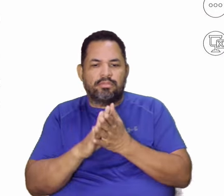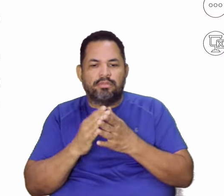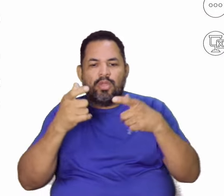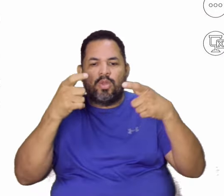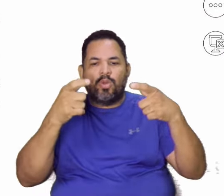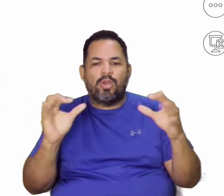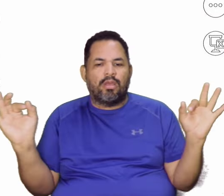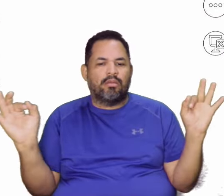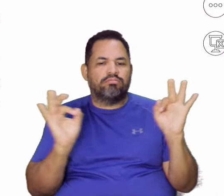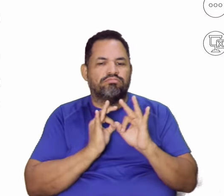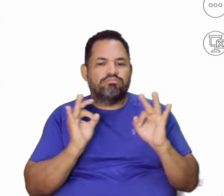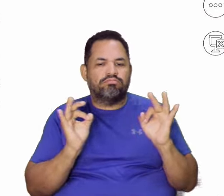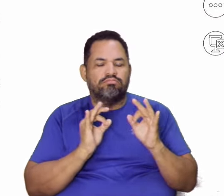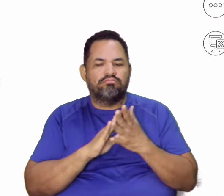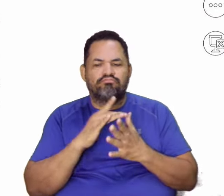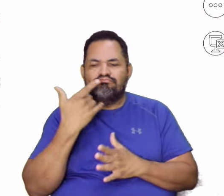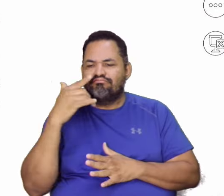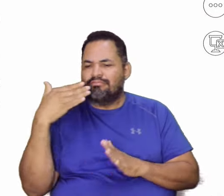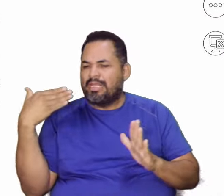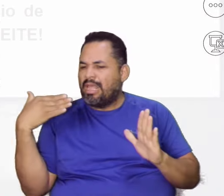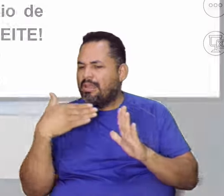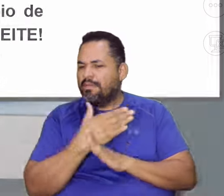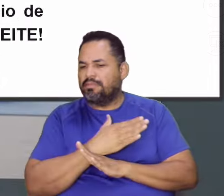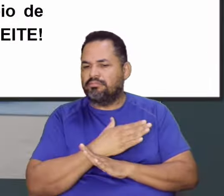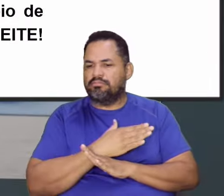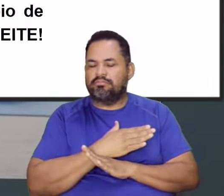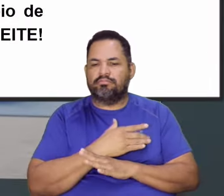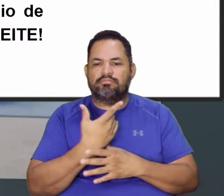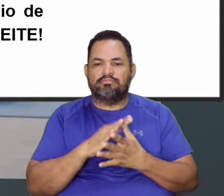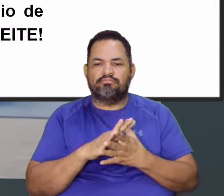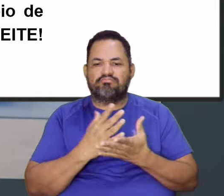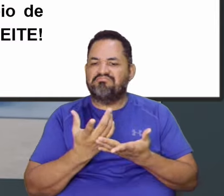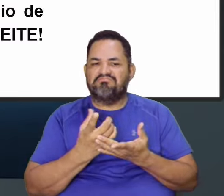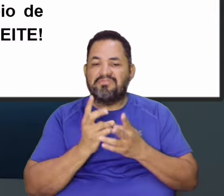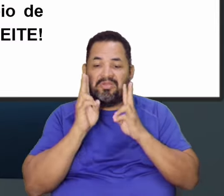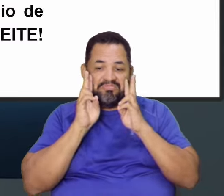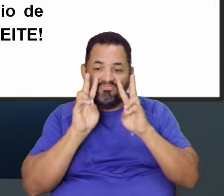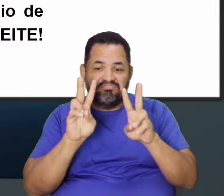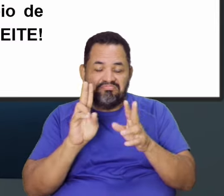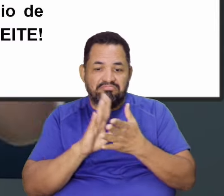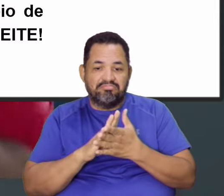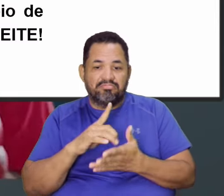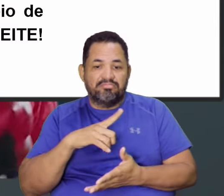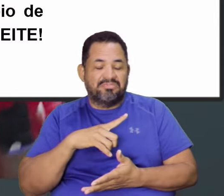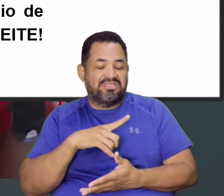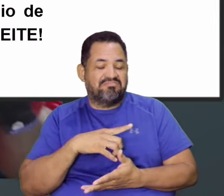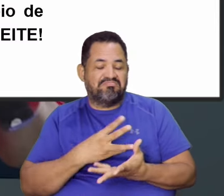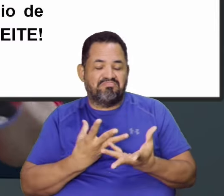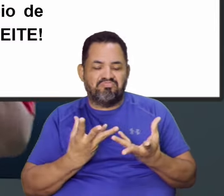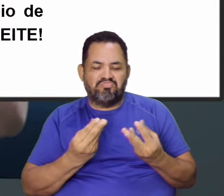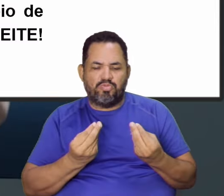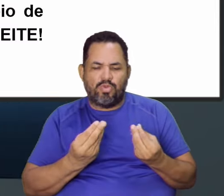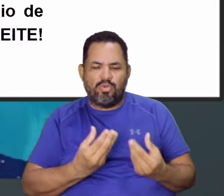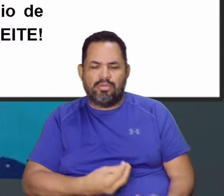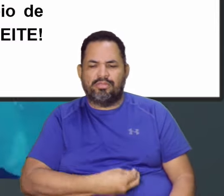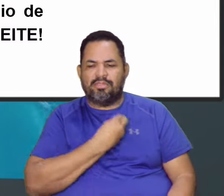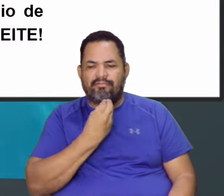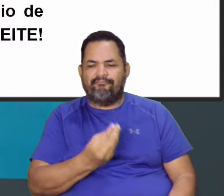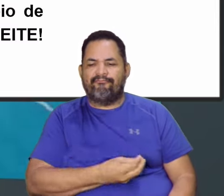ginásio perfeito ilimitado imprevisível e também cheio de vida então caríssimo